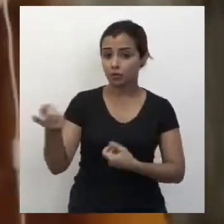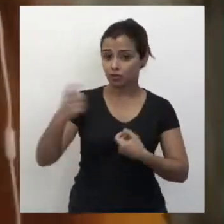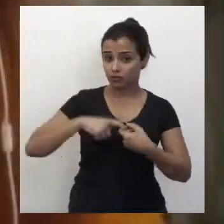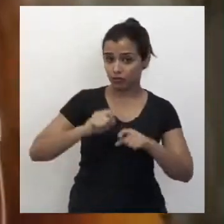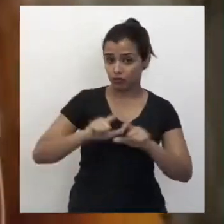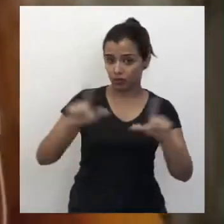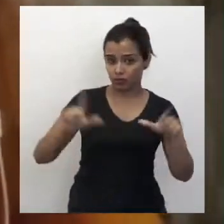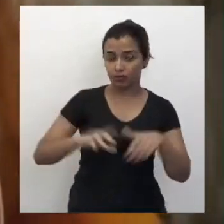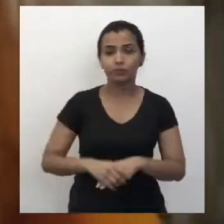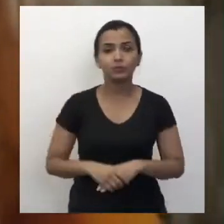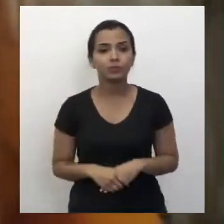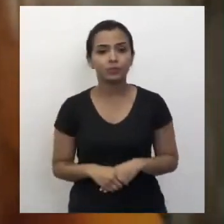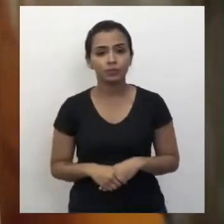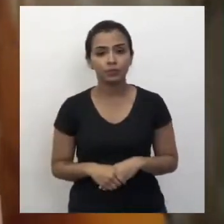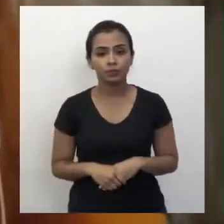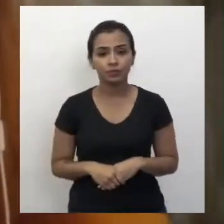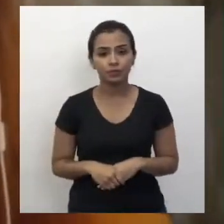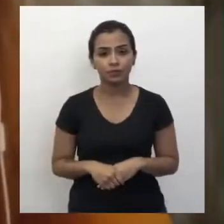embora?